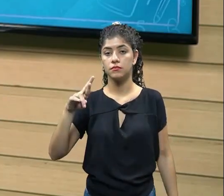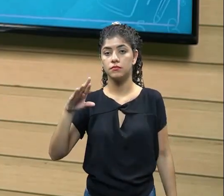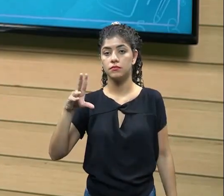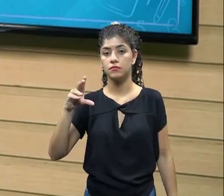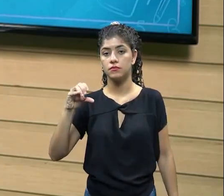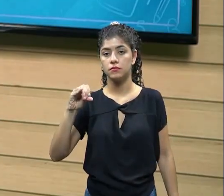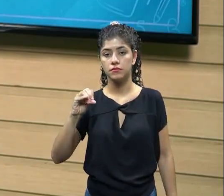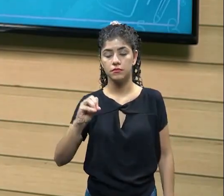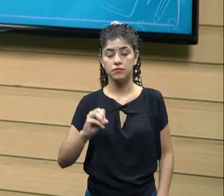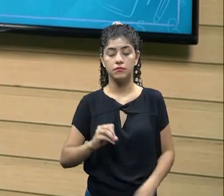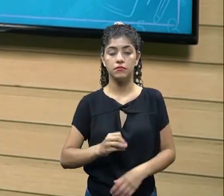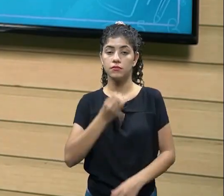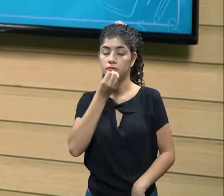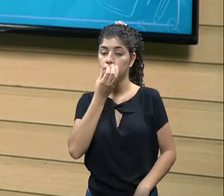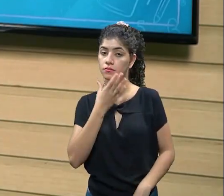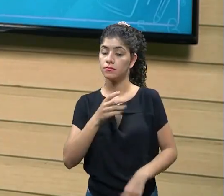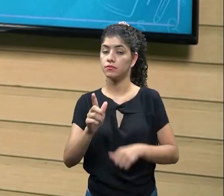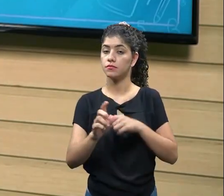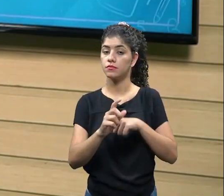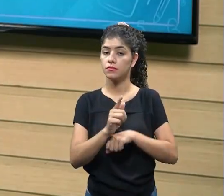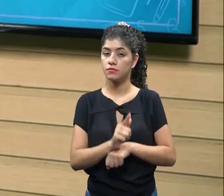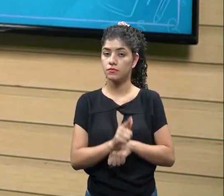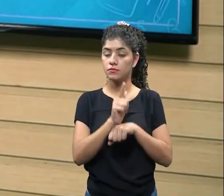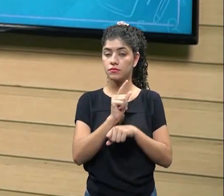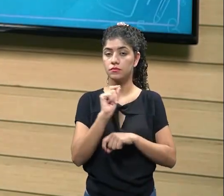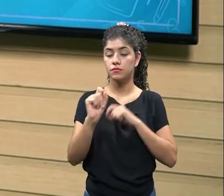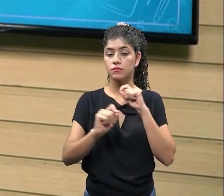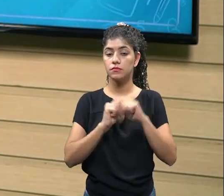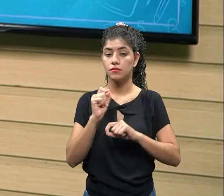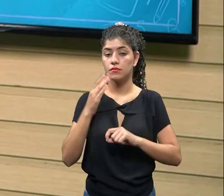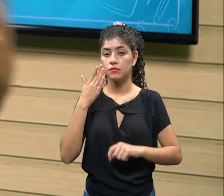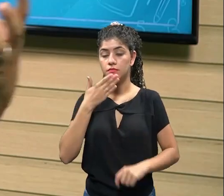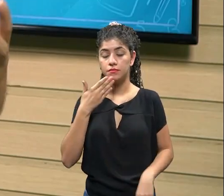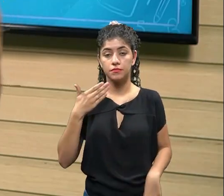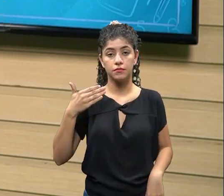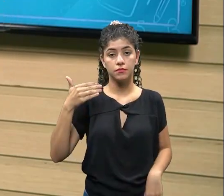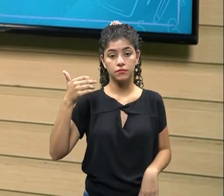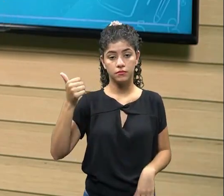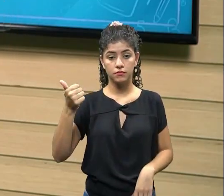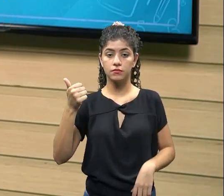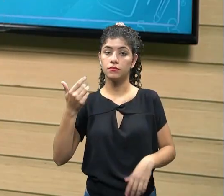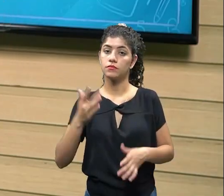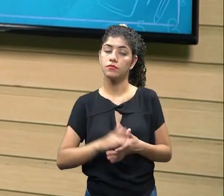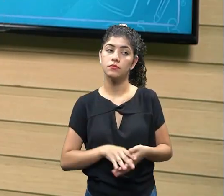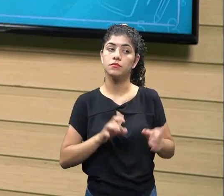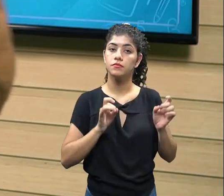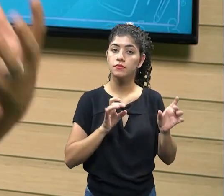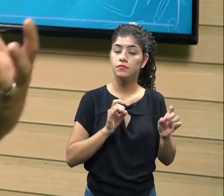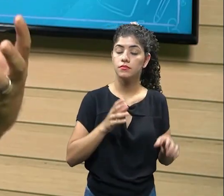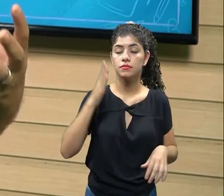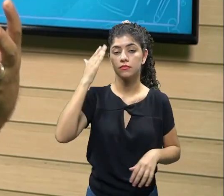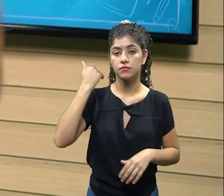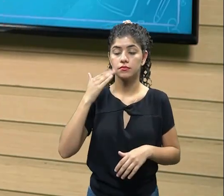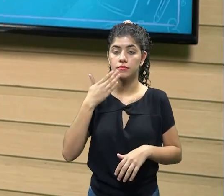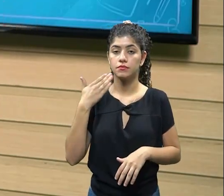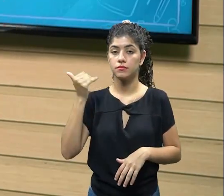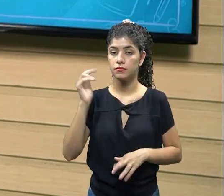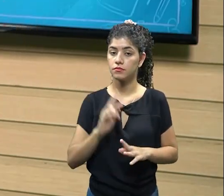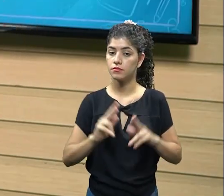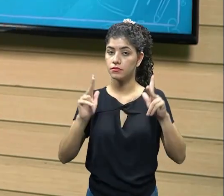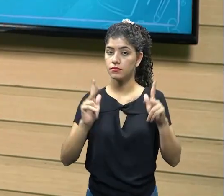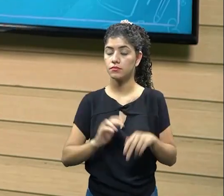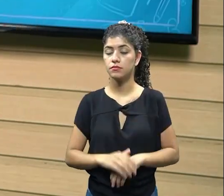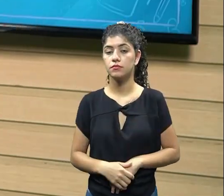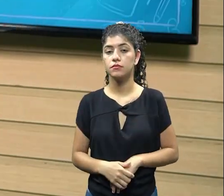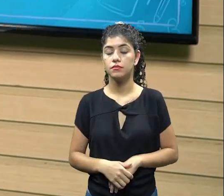comercial. Os bons gestores de finanças geralmente são melhores comerciantes, ou seja, saber lidar com essa